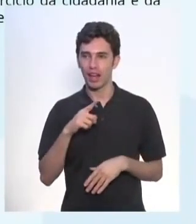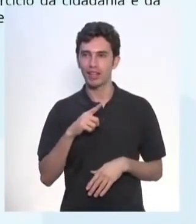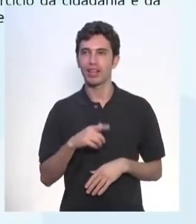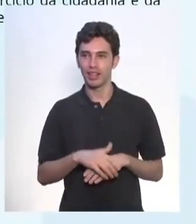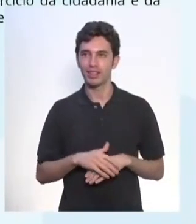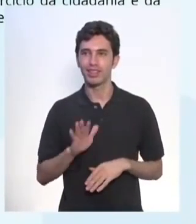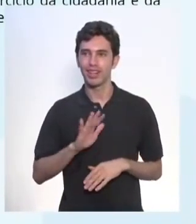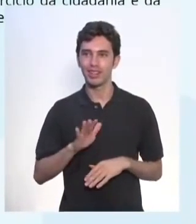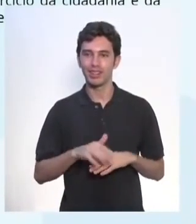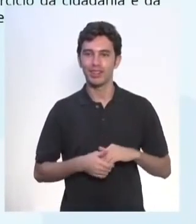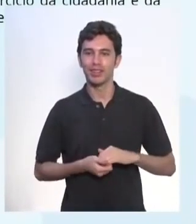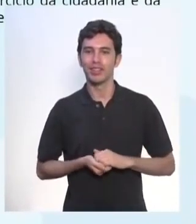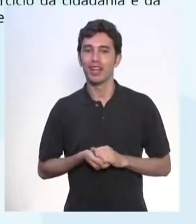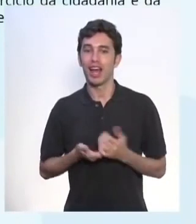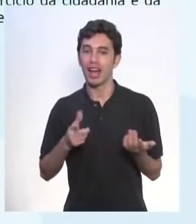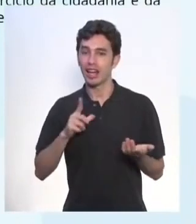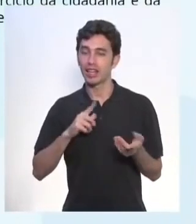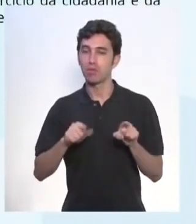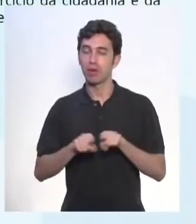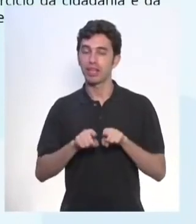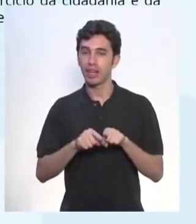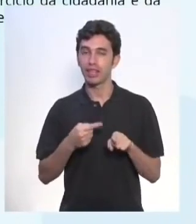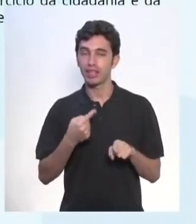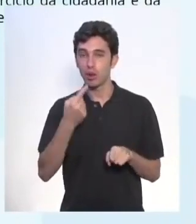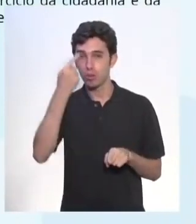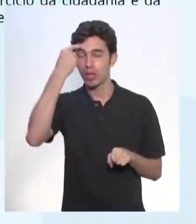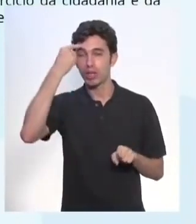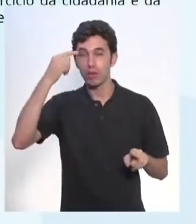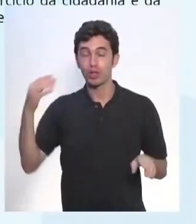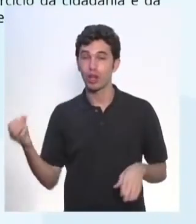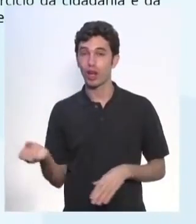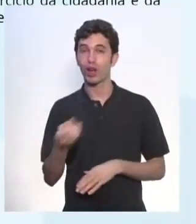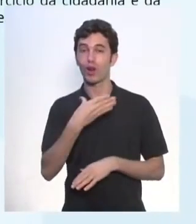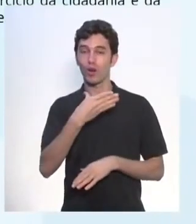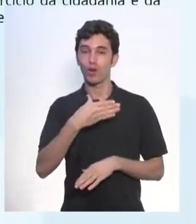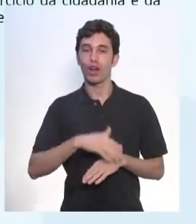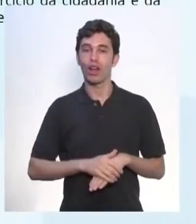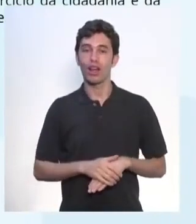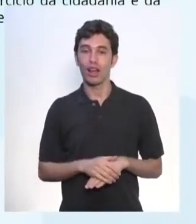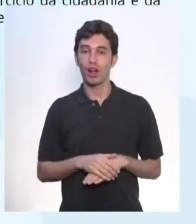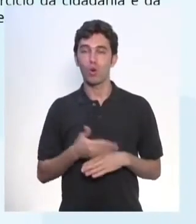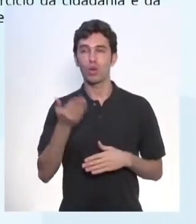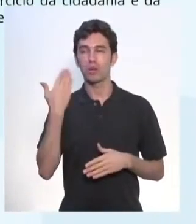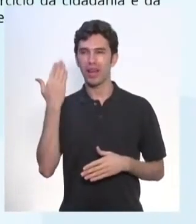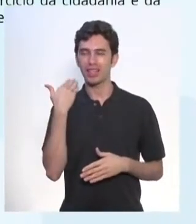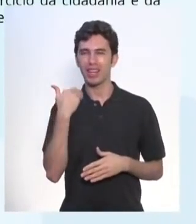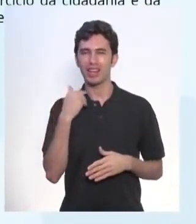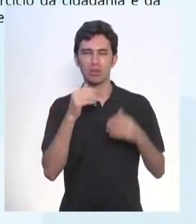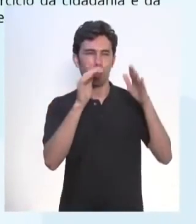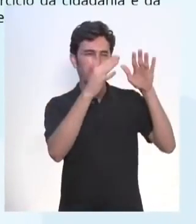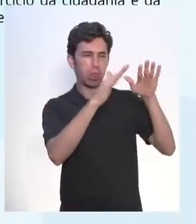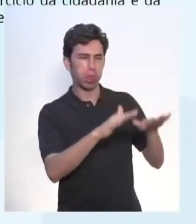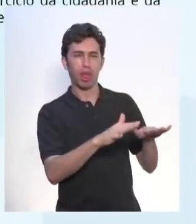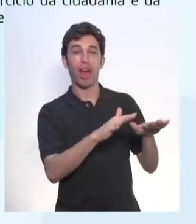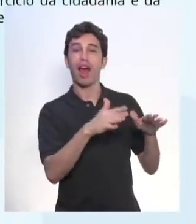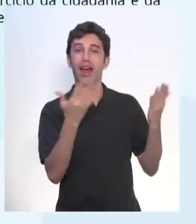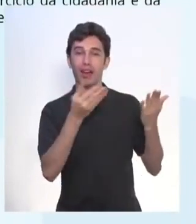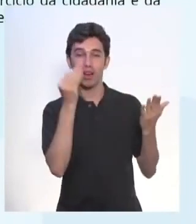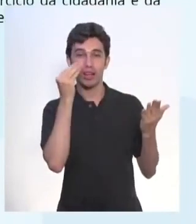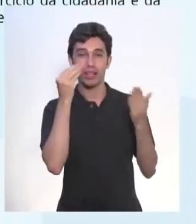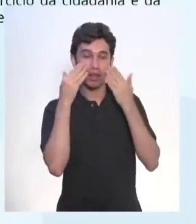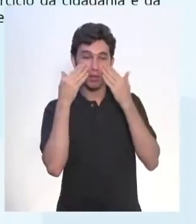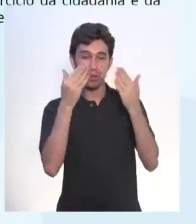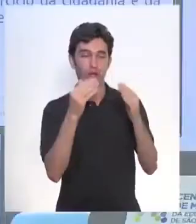ela surge com a proposta de renovar, de revitalizar um local antes degradado. Ou seja, né, nós temos vários